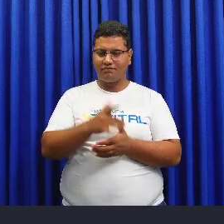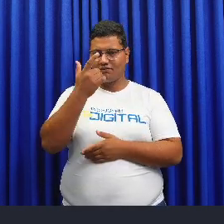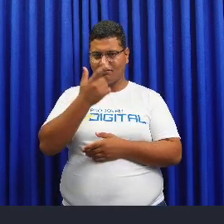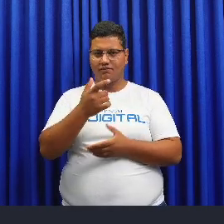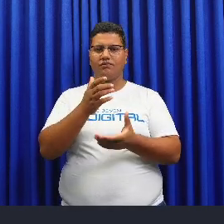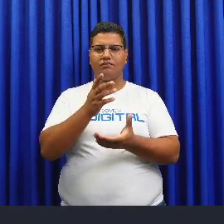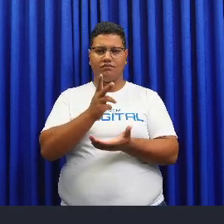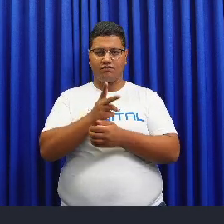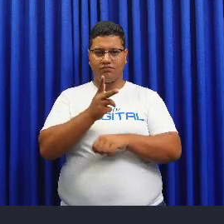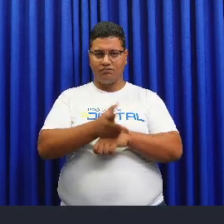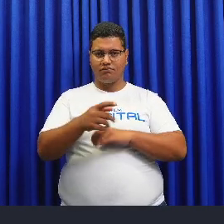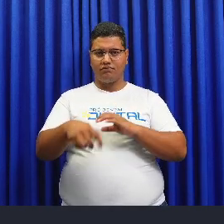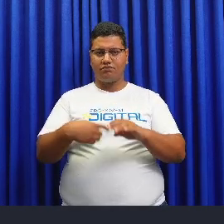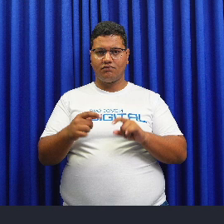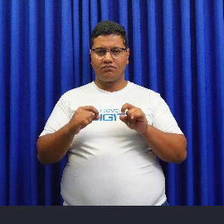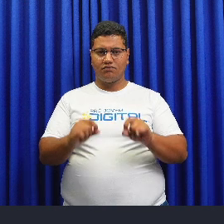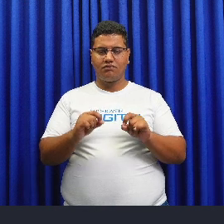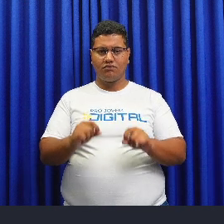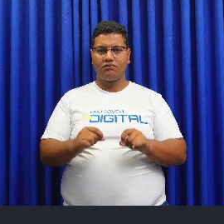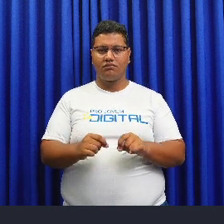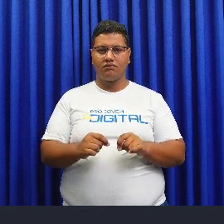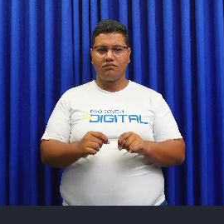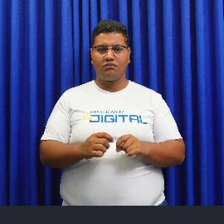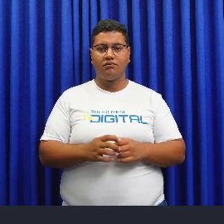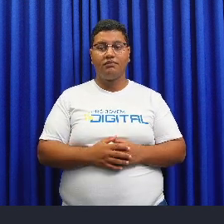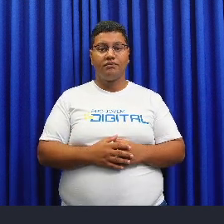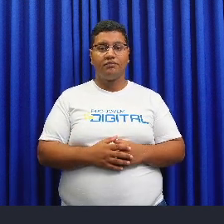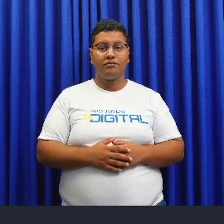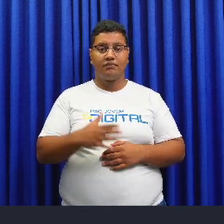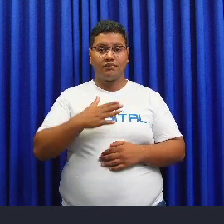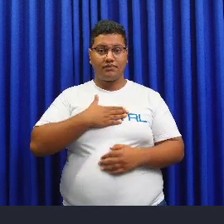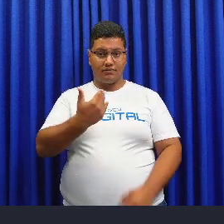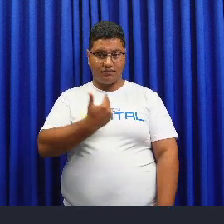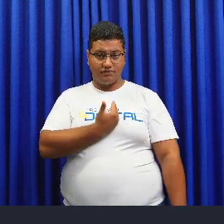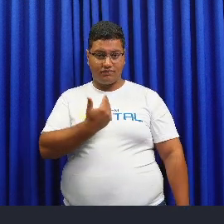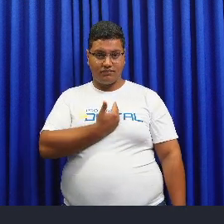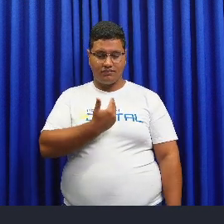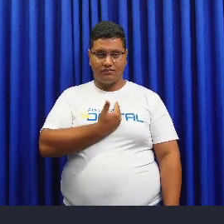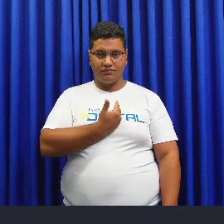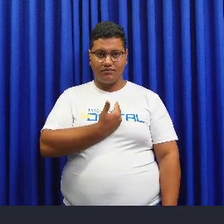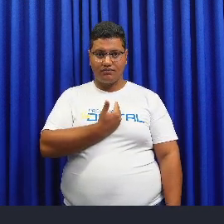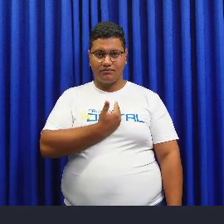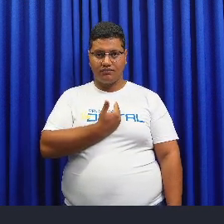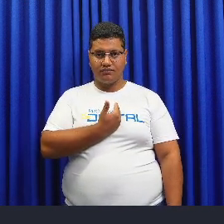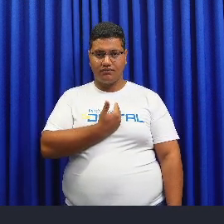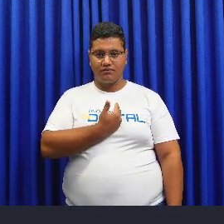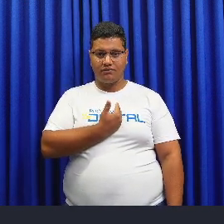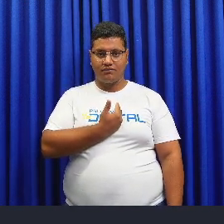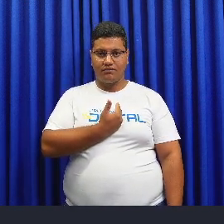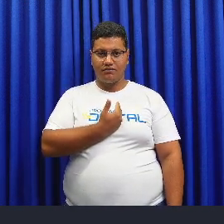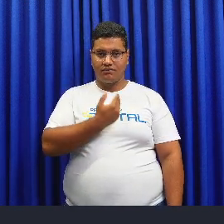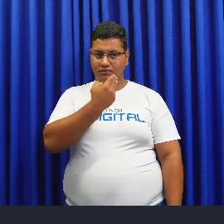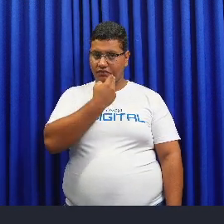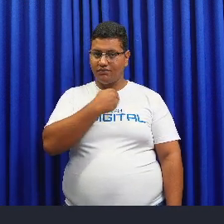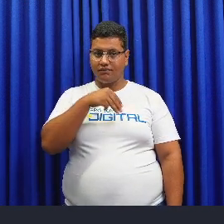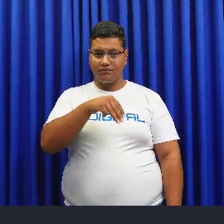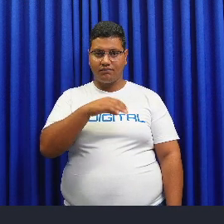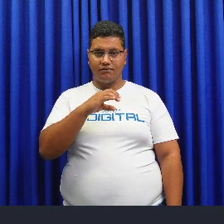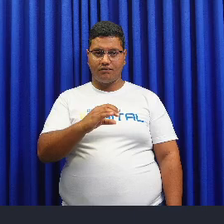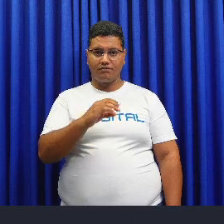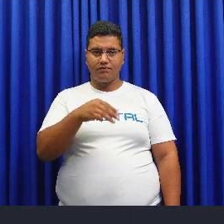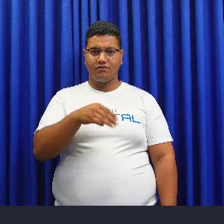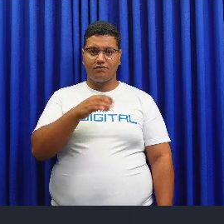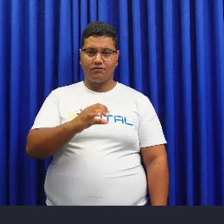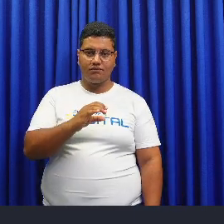filmar. Só que aquele meu amigo lá fictício que a gente deu o nome, o MC, né? Vamos chamar ele de